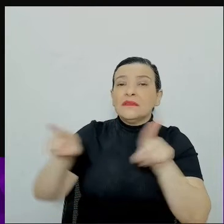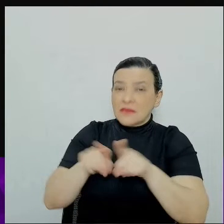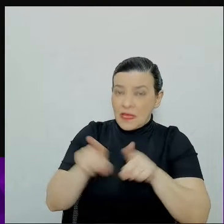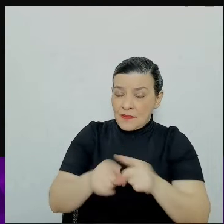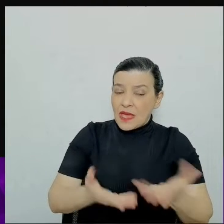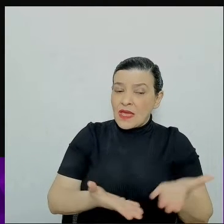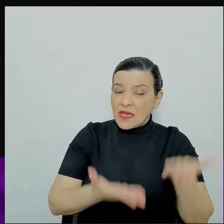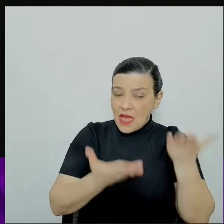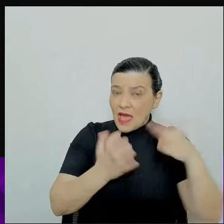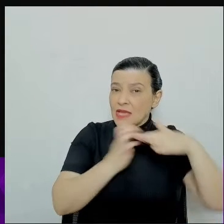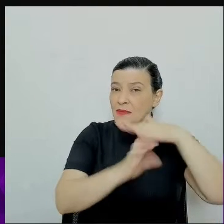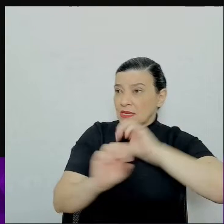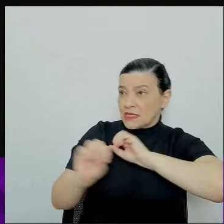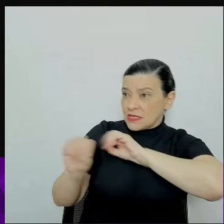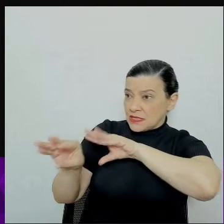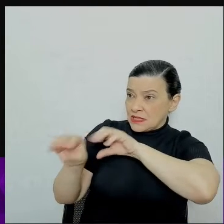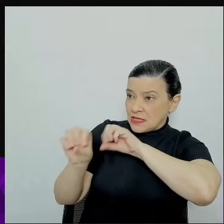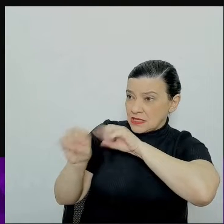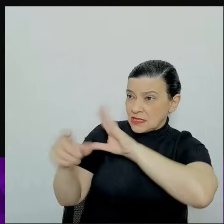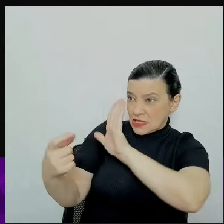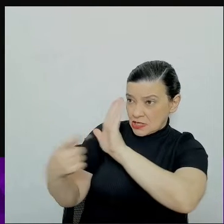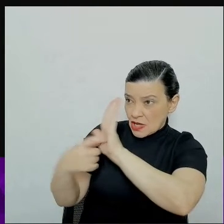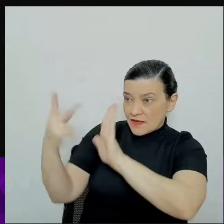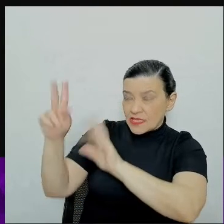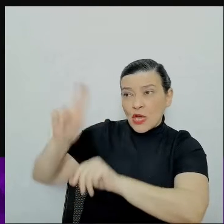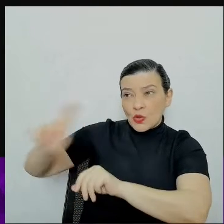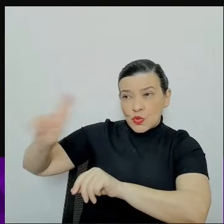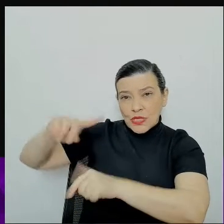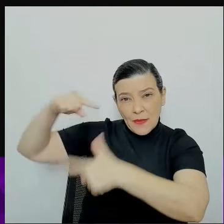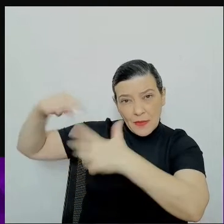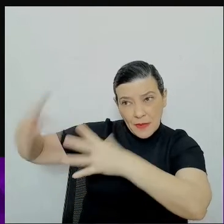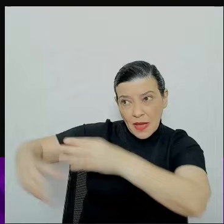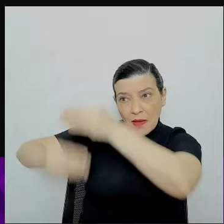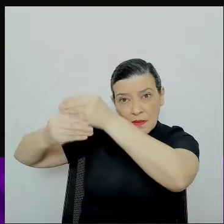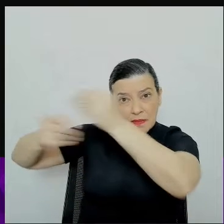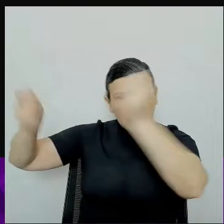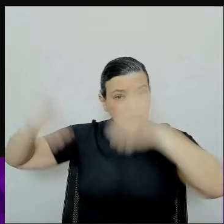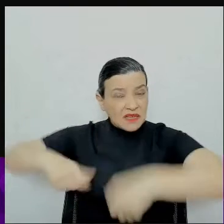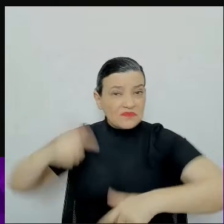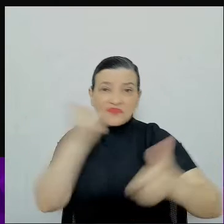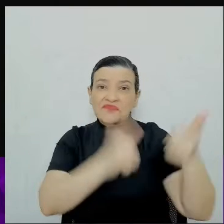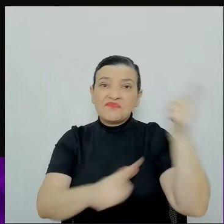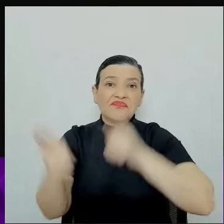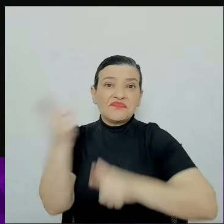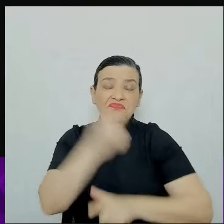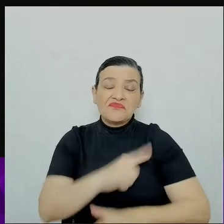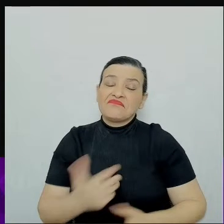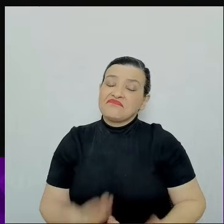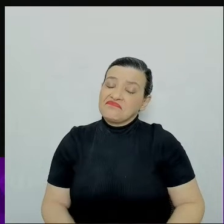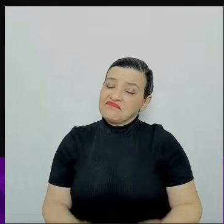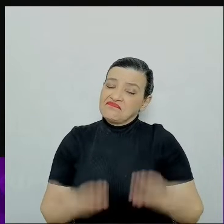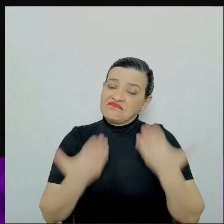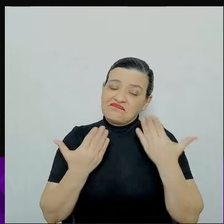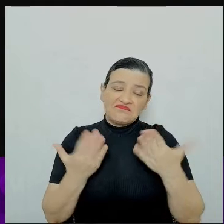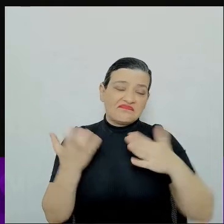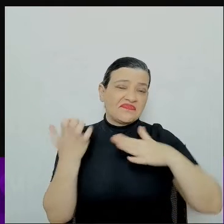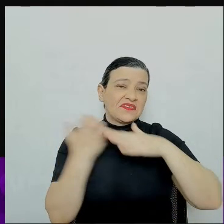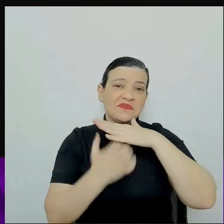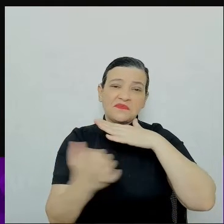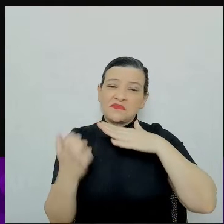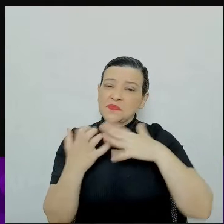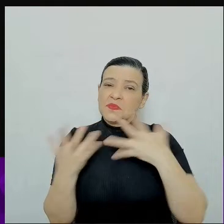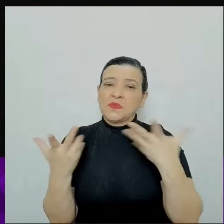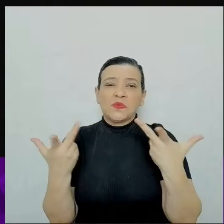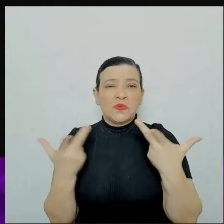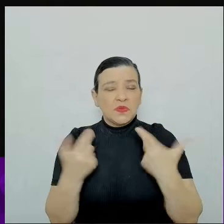a gente, a ter uma excelente experiência. Eu consigo ter tudo na palma das mãos. Então, eles são um excelente